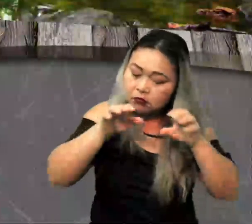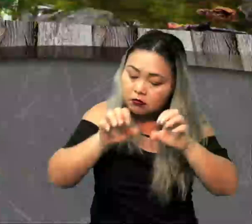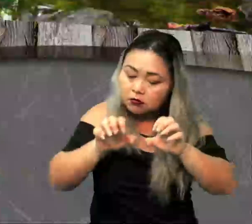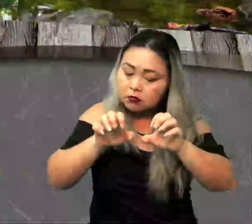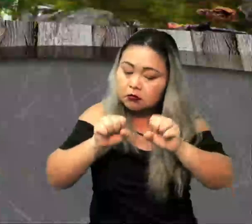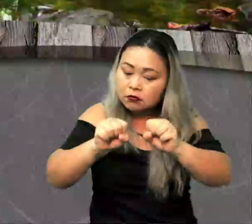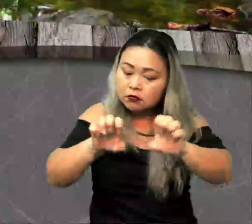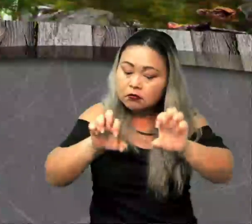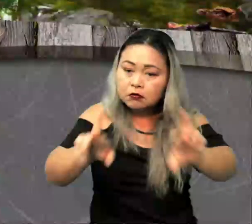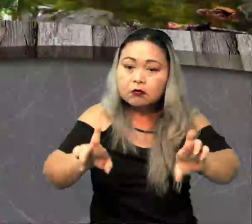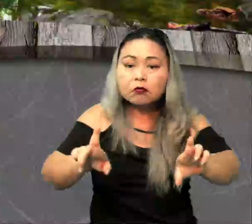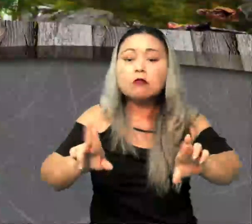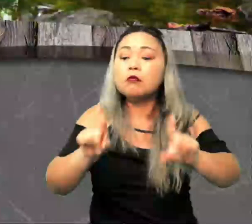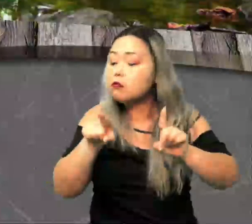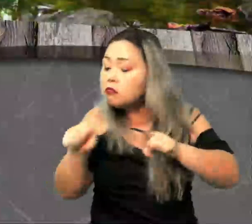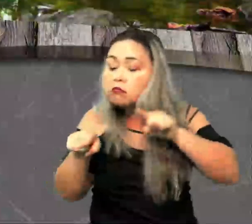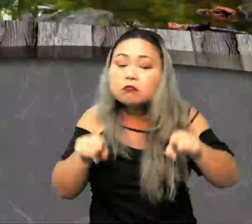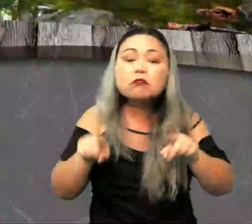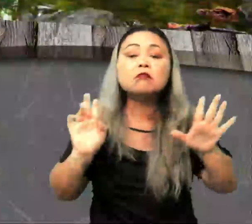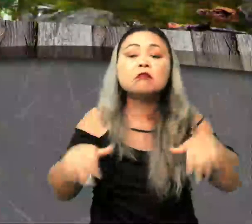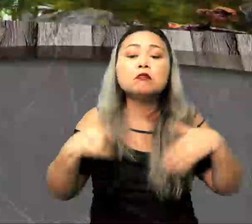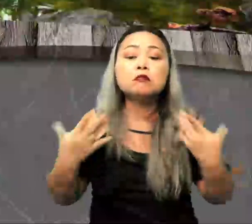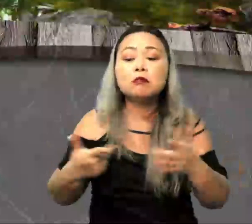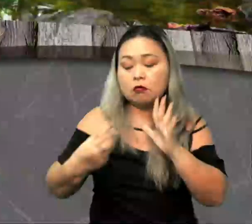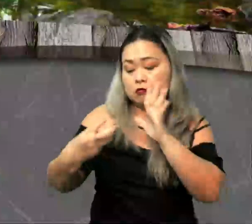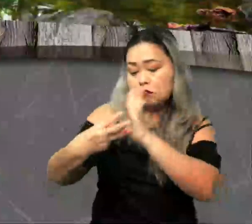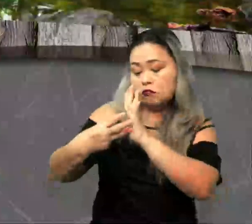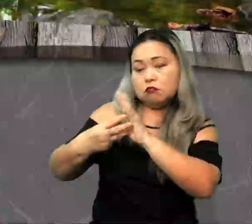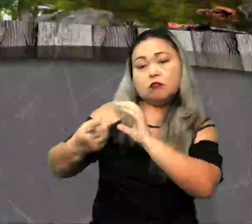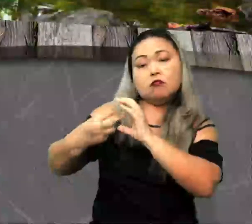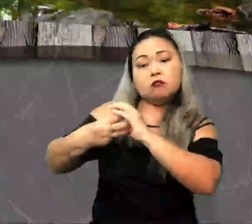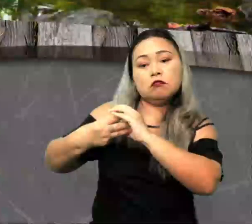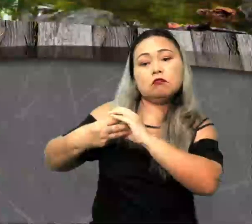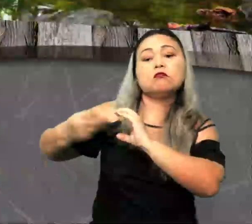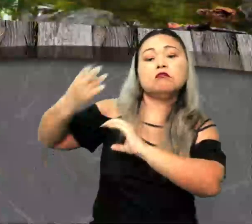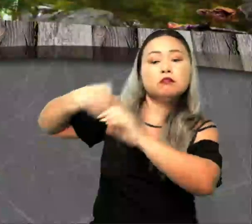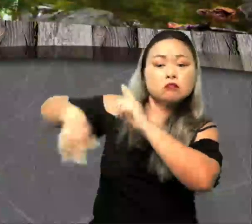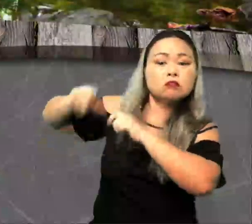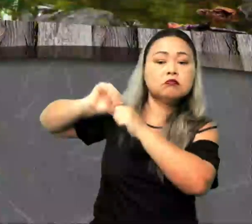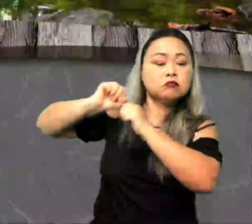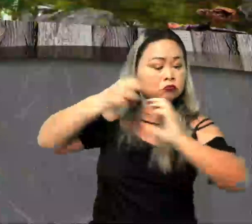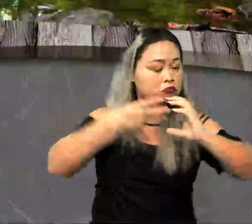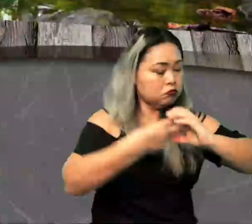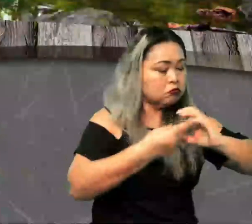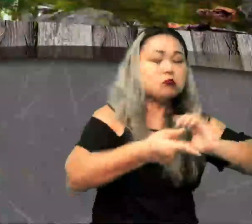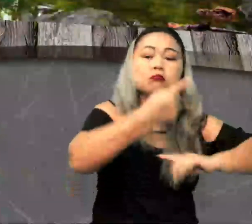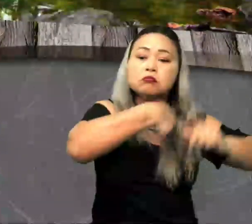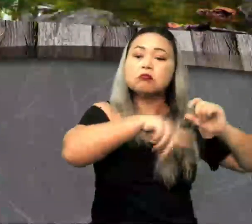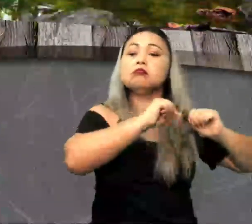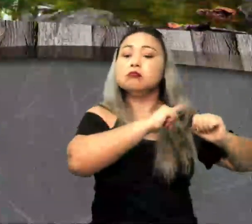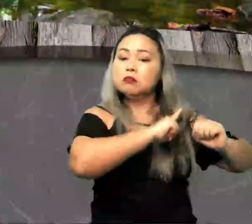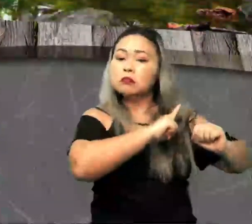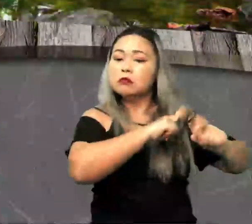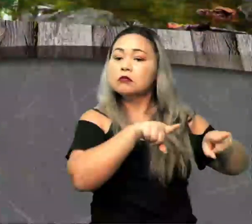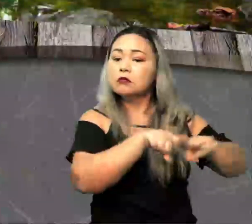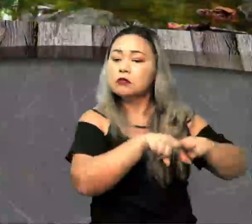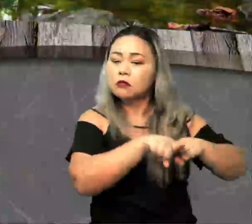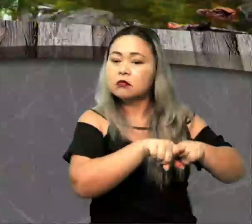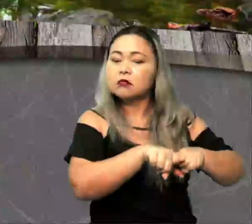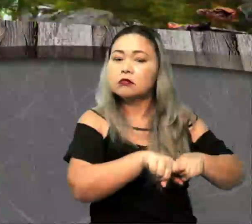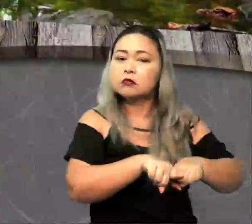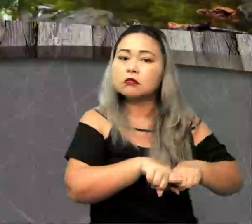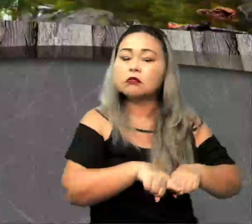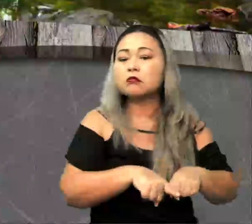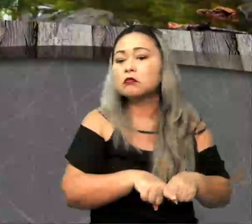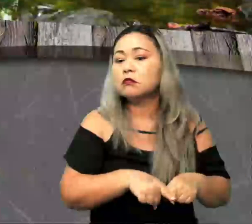na reprodução sexuada ou assexuada vai ser formado por um outro ser dotado de célula também.